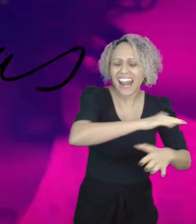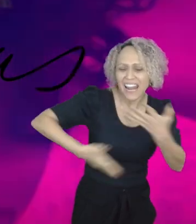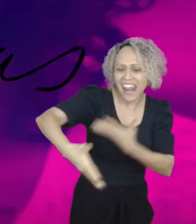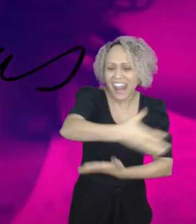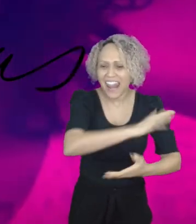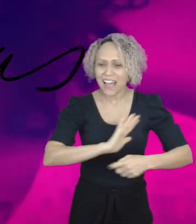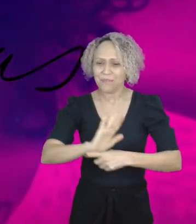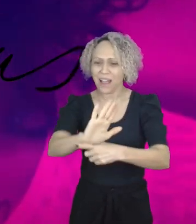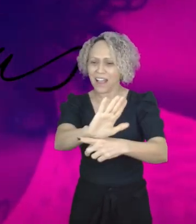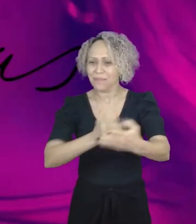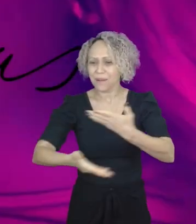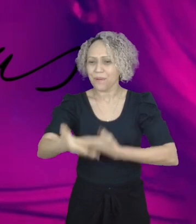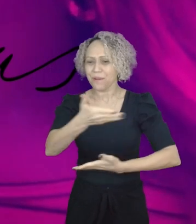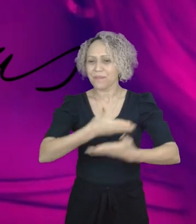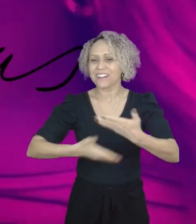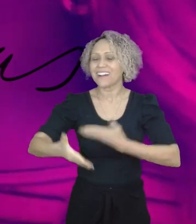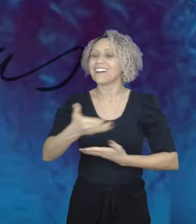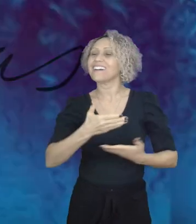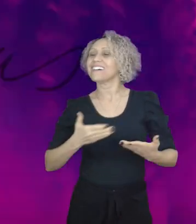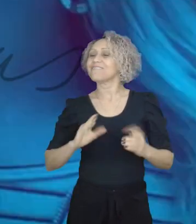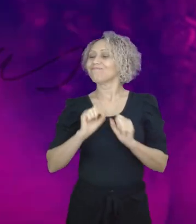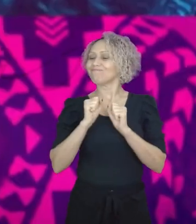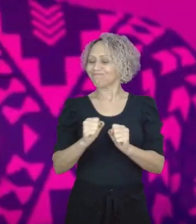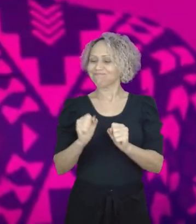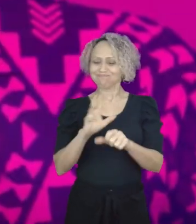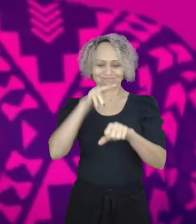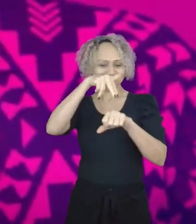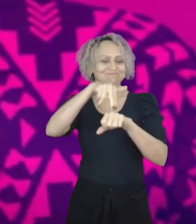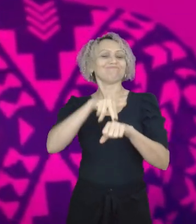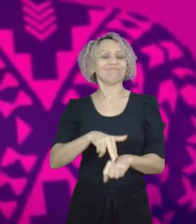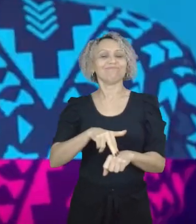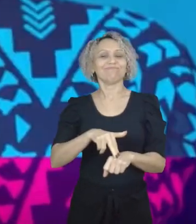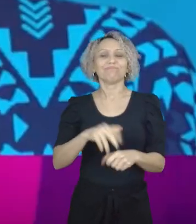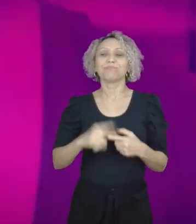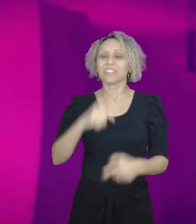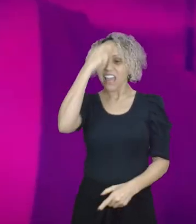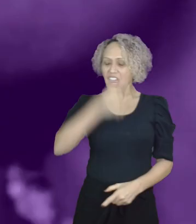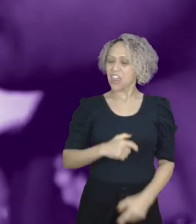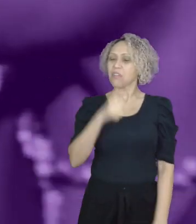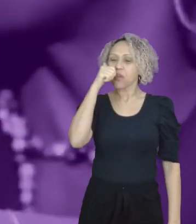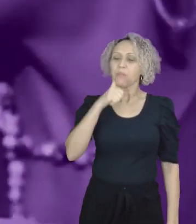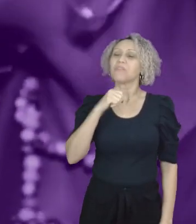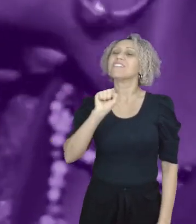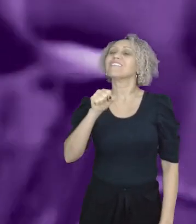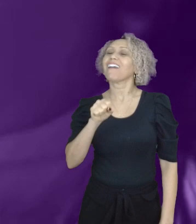poder. Porque eu sou mulher